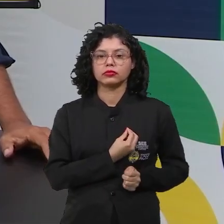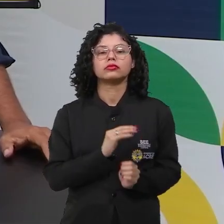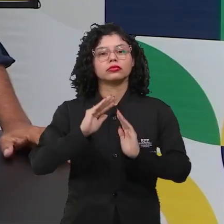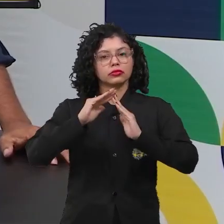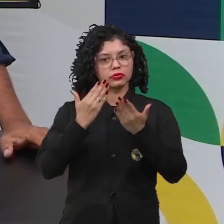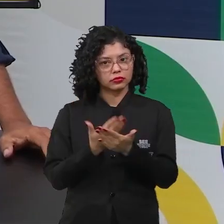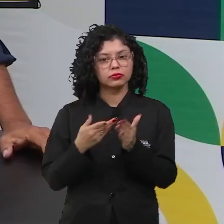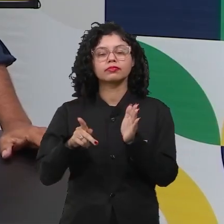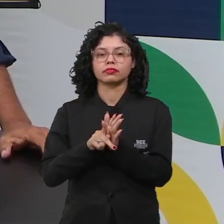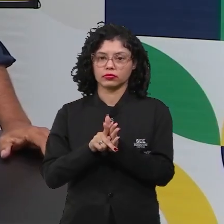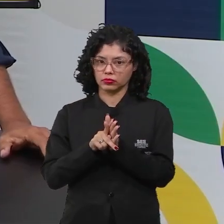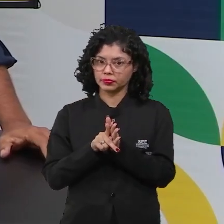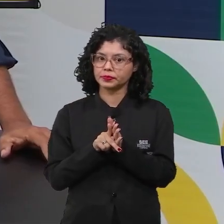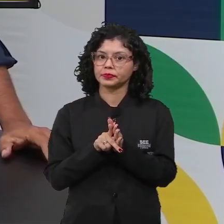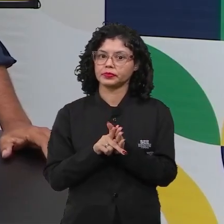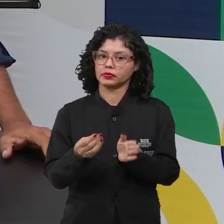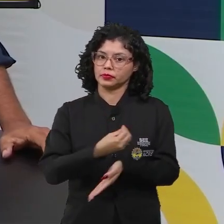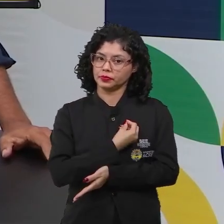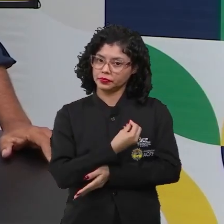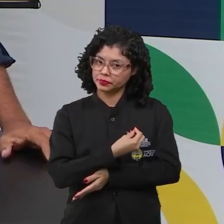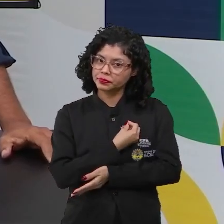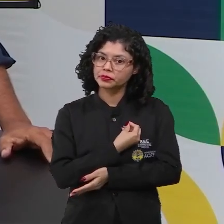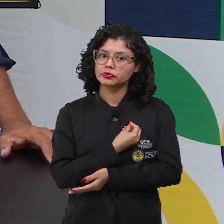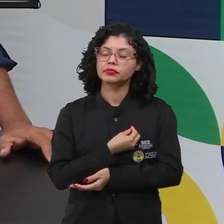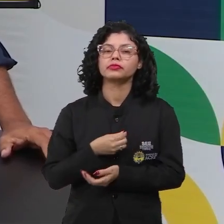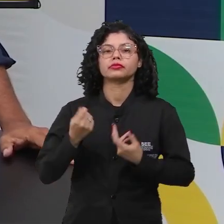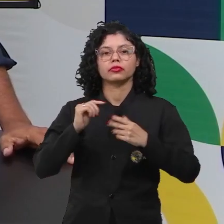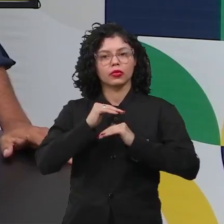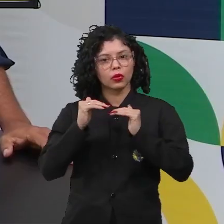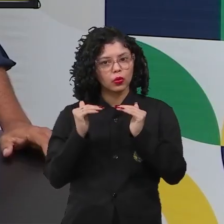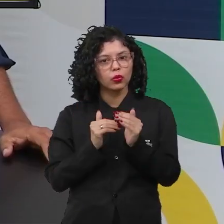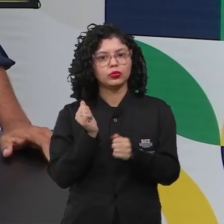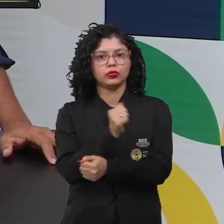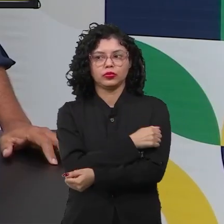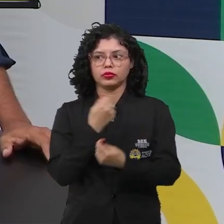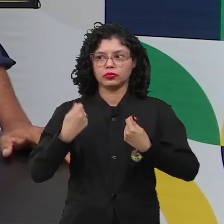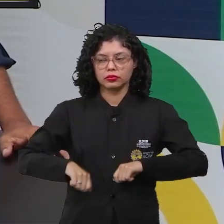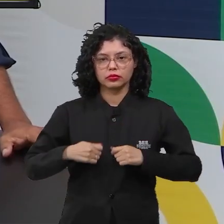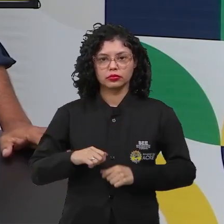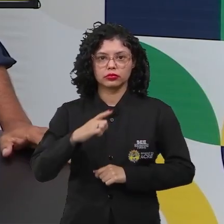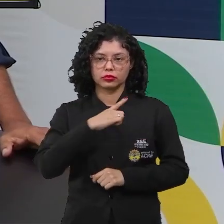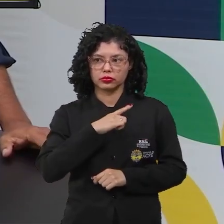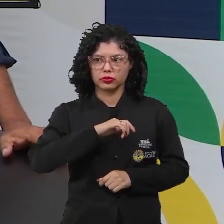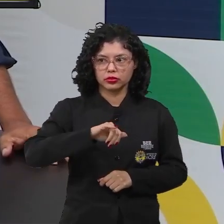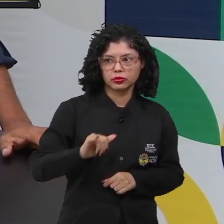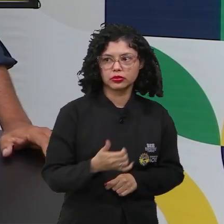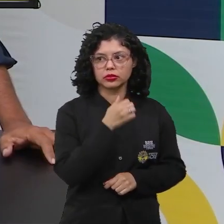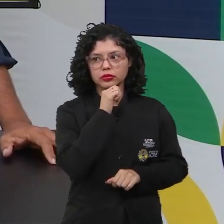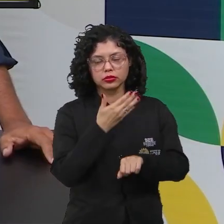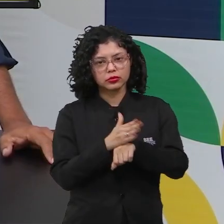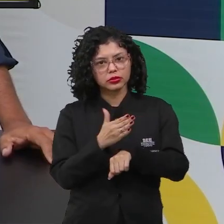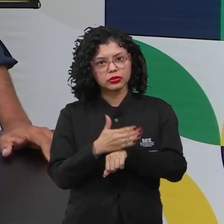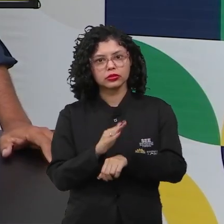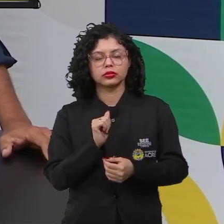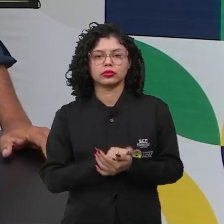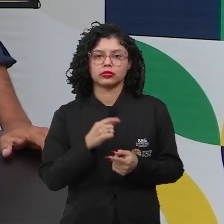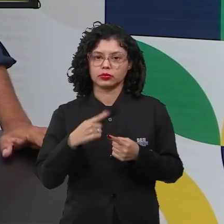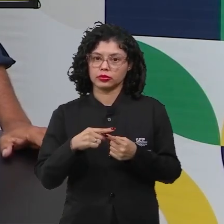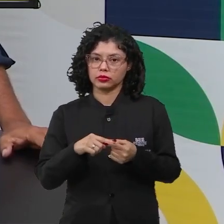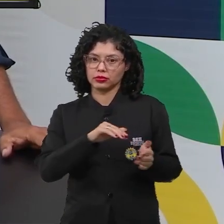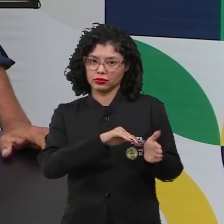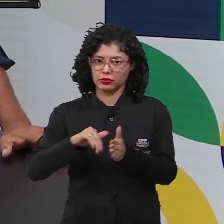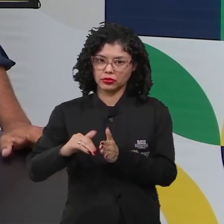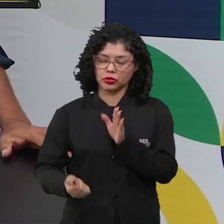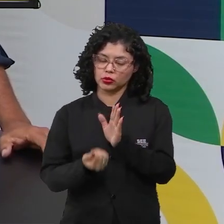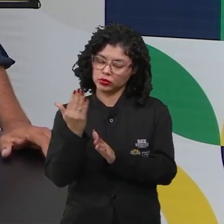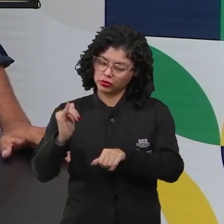contexto escolar, para as vivências escolares, e que todos os alunos devem ter a oportunidade de praticar, por que excluir ou não